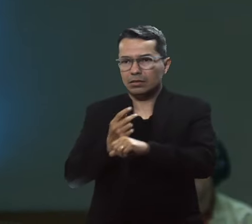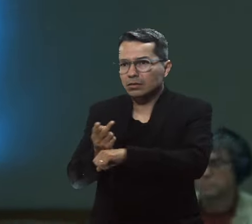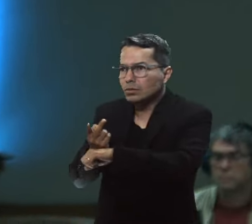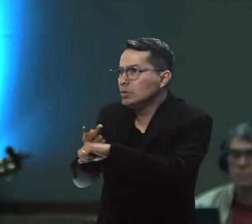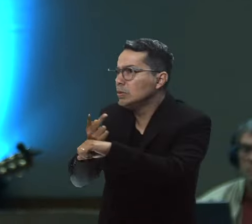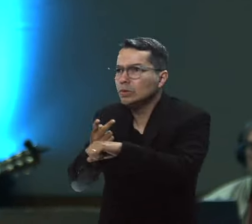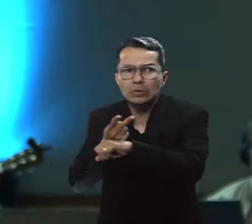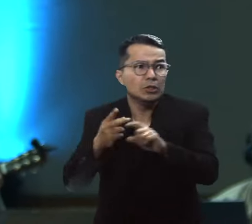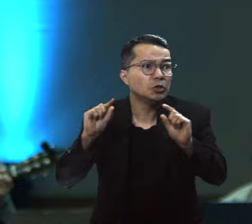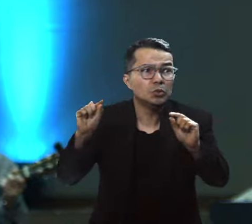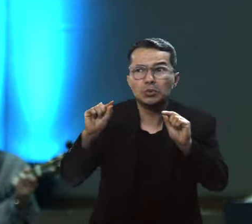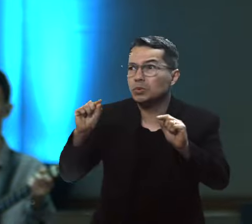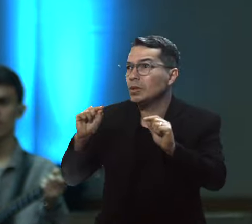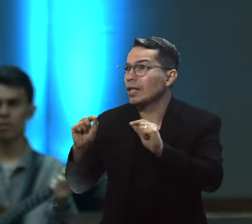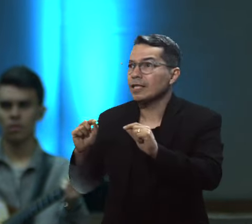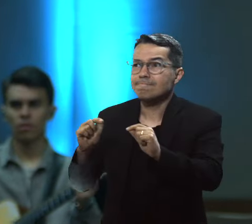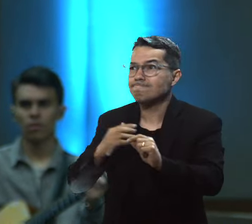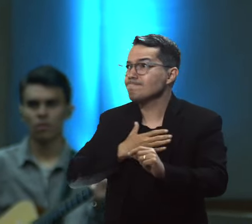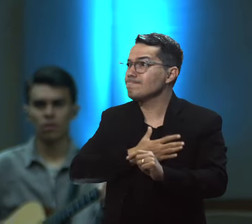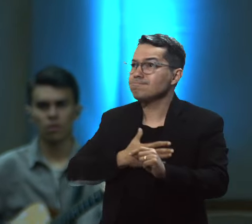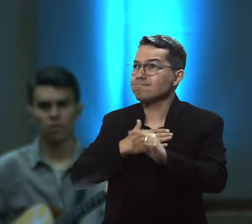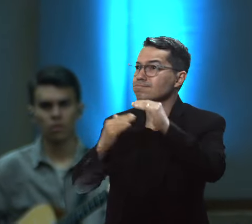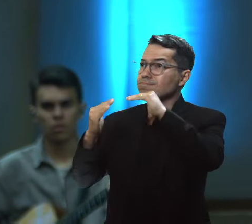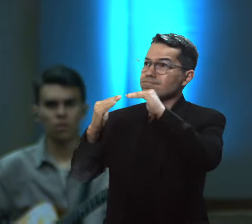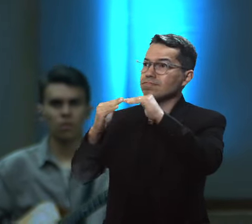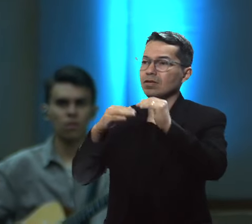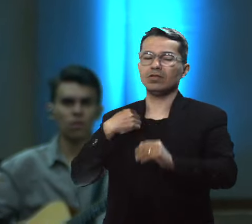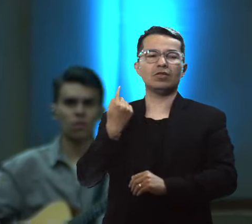quer e a gente não